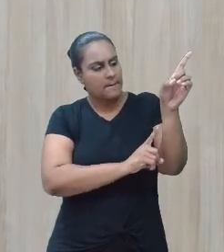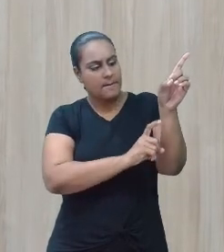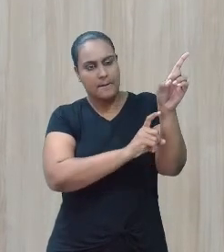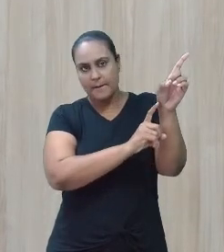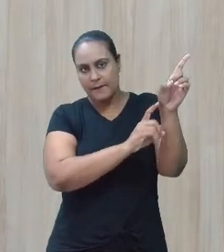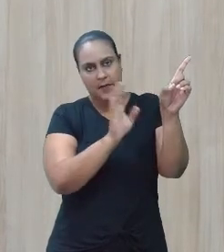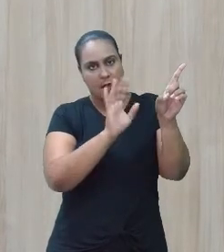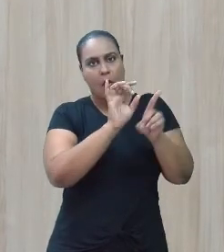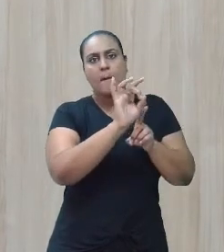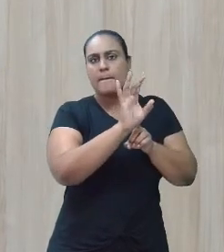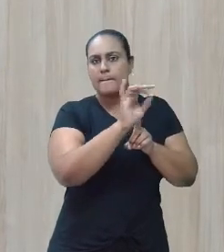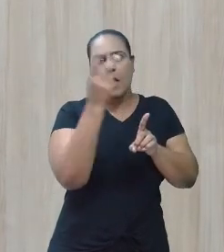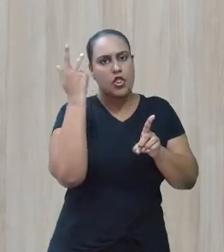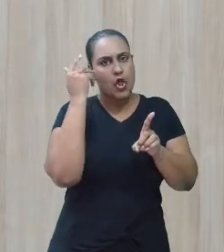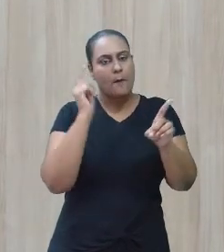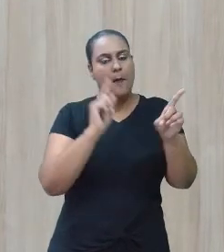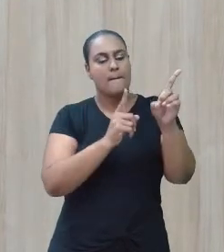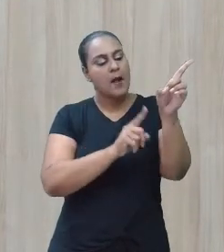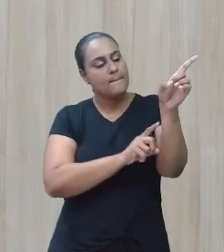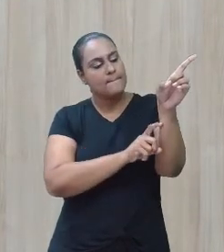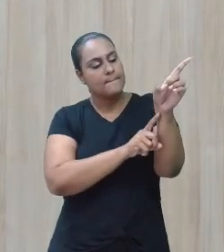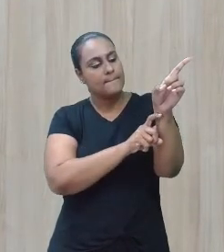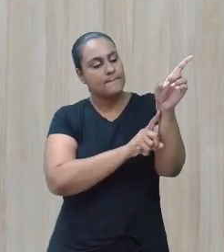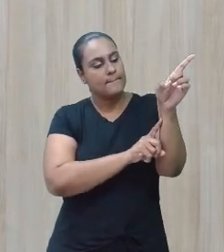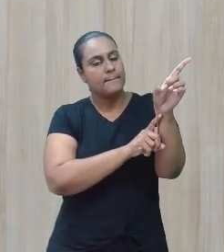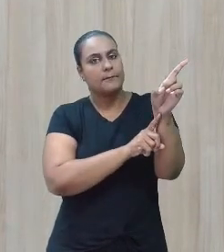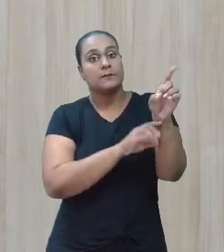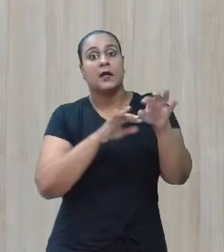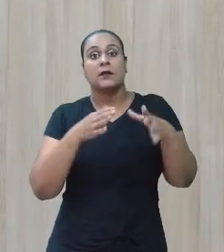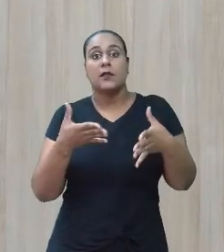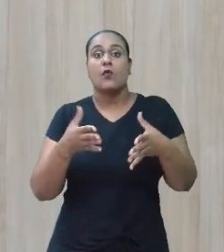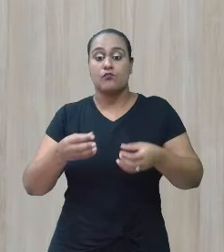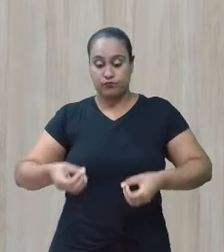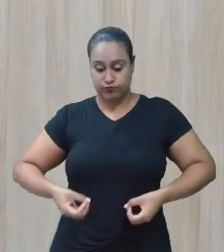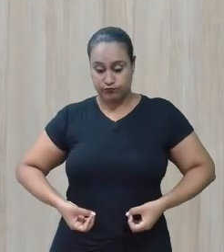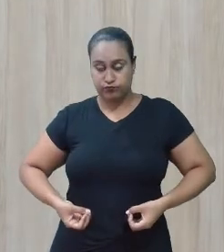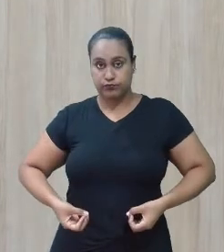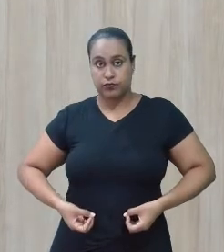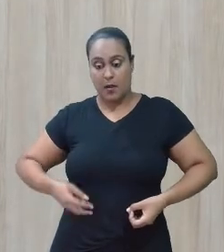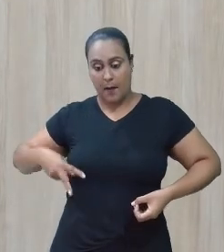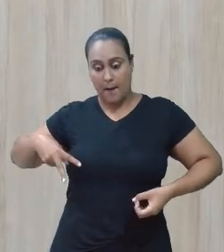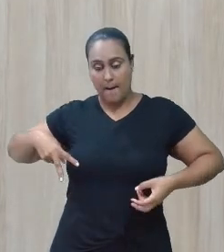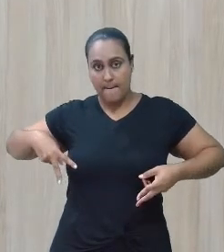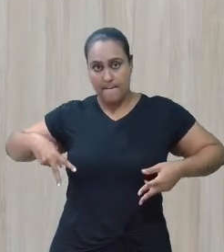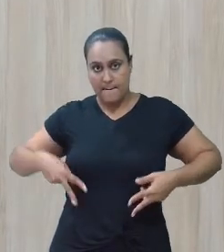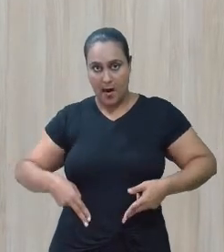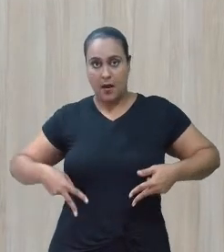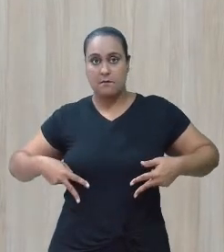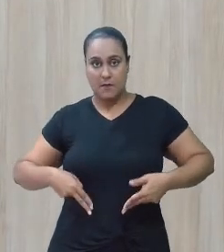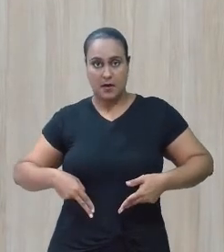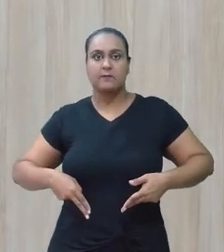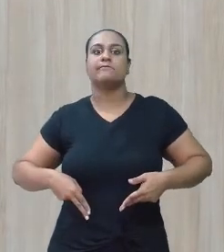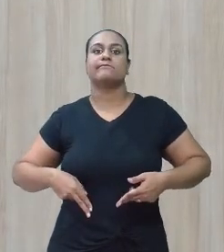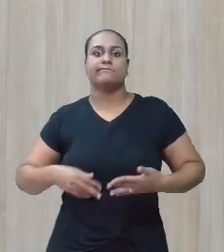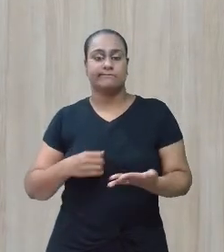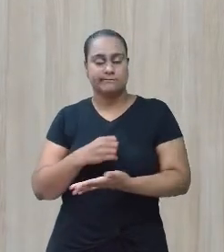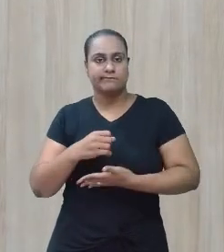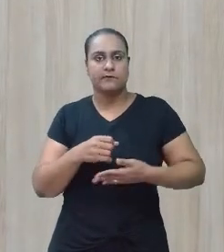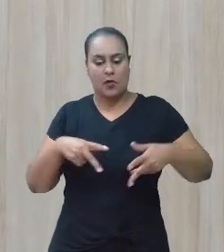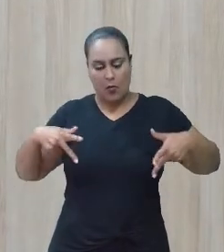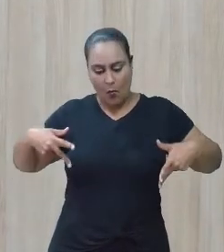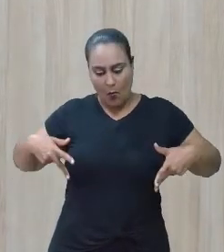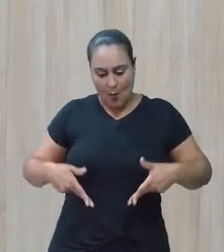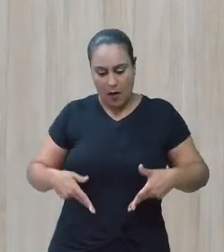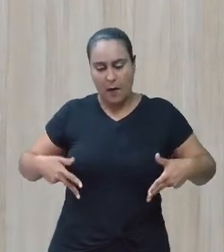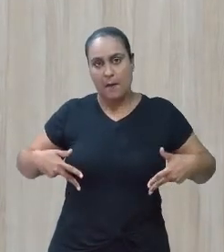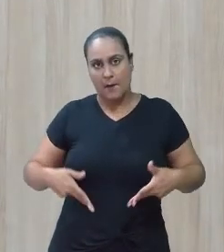passagem dos espermatozoides. A laqueadura, ou ligação das tubas uterinas, também baseia-se em obstrução das